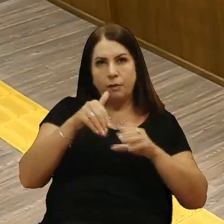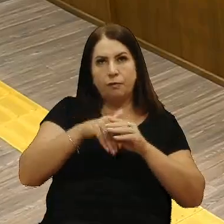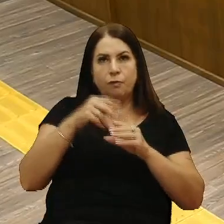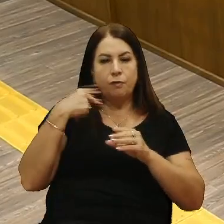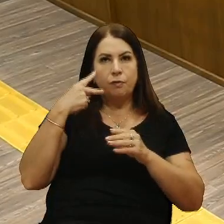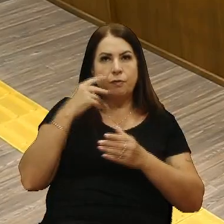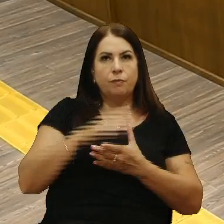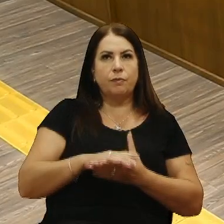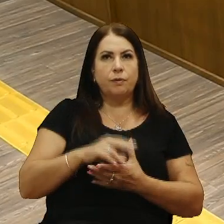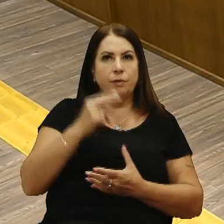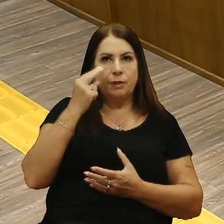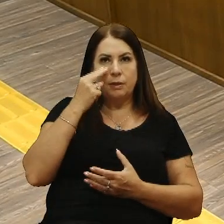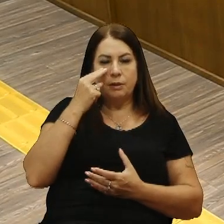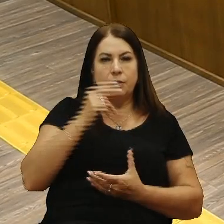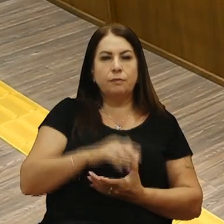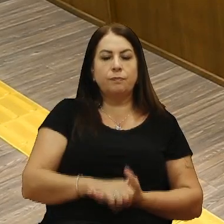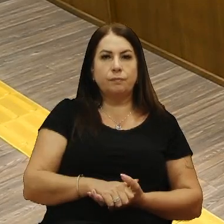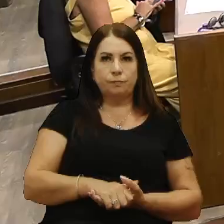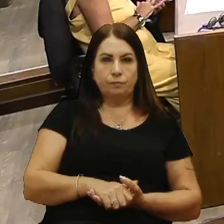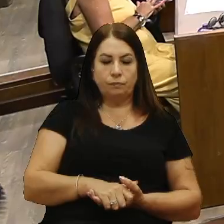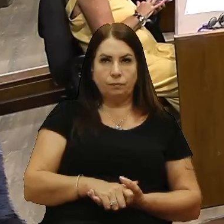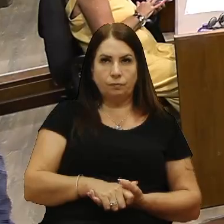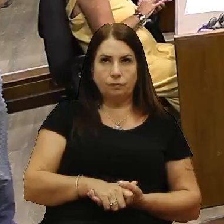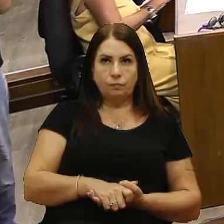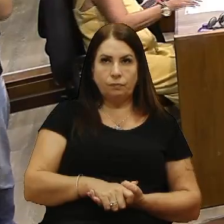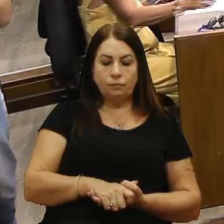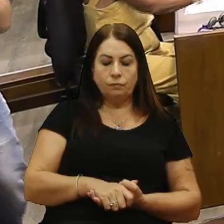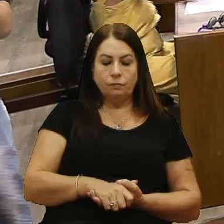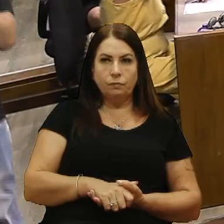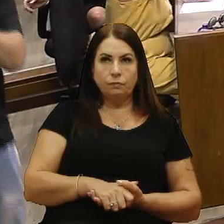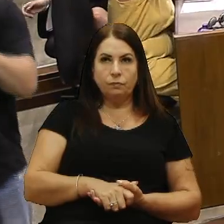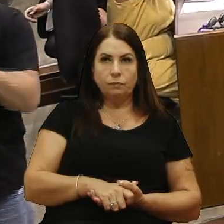Voto, vereador Sandro Fantinel.